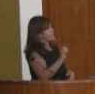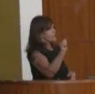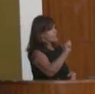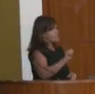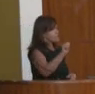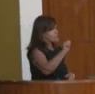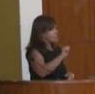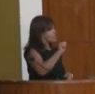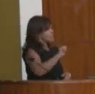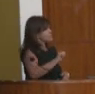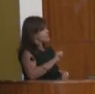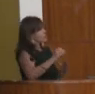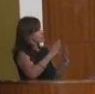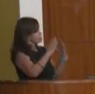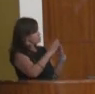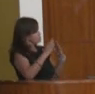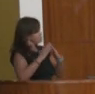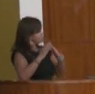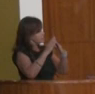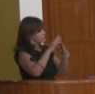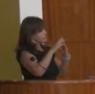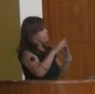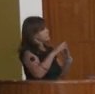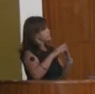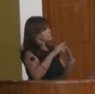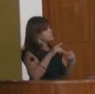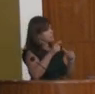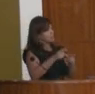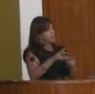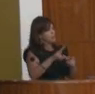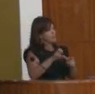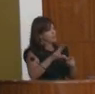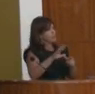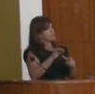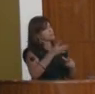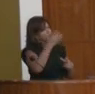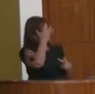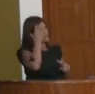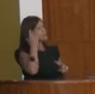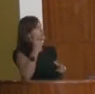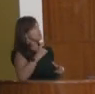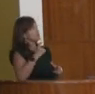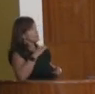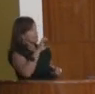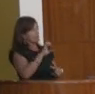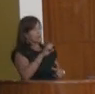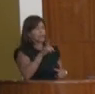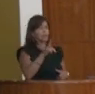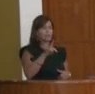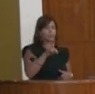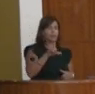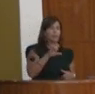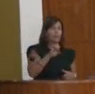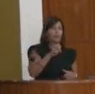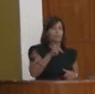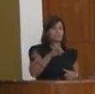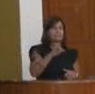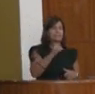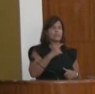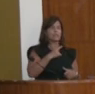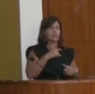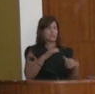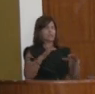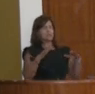de Moradores Verde Vale. Ela pergunta: uma pessoa com epilepsia, sem condições de trabalho por crises,